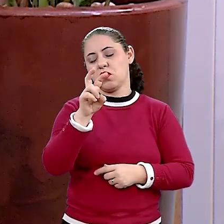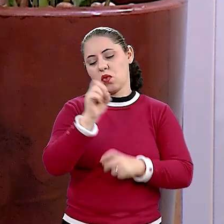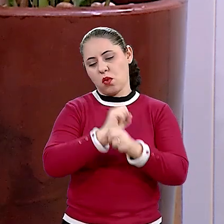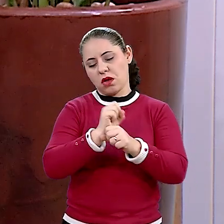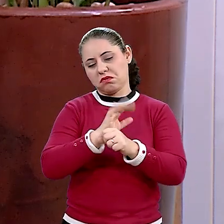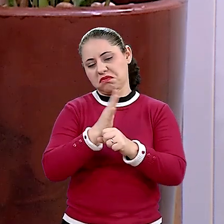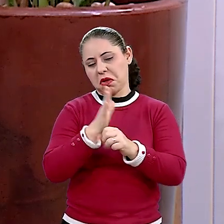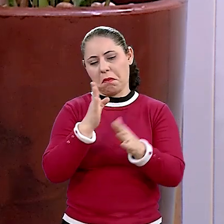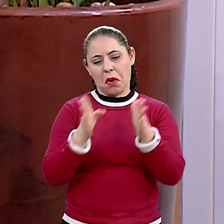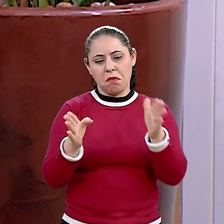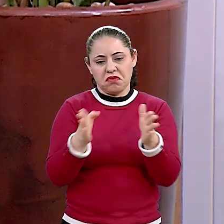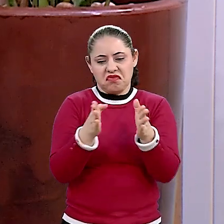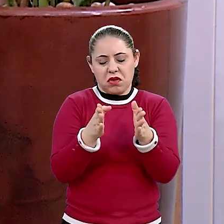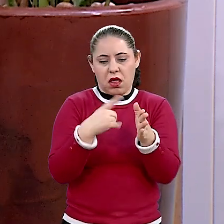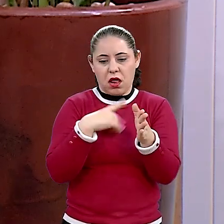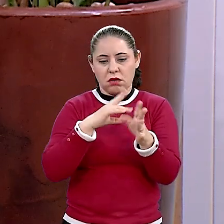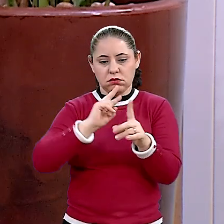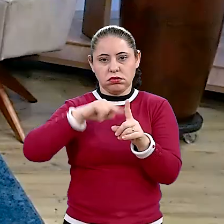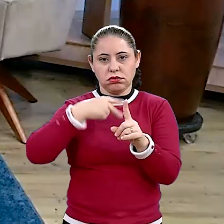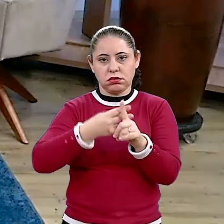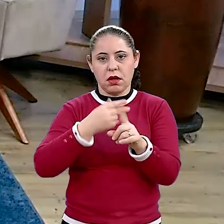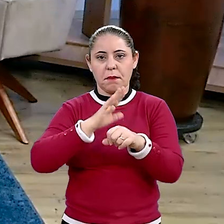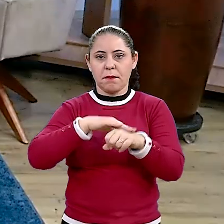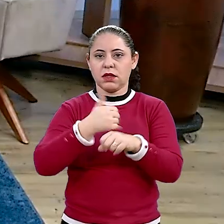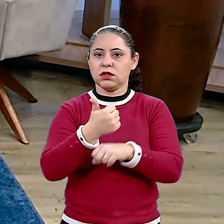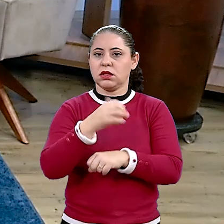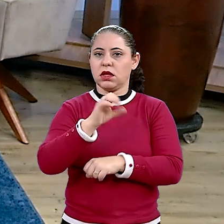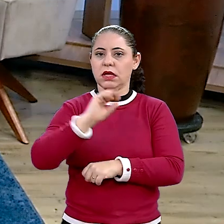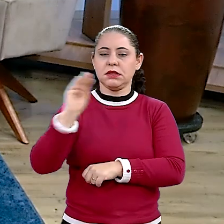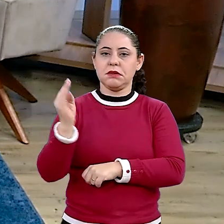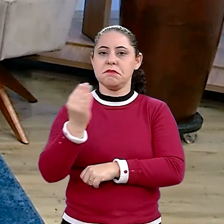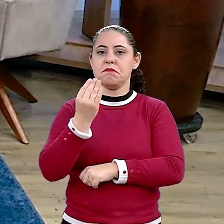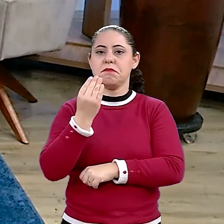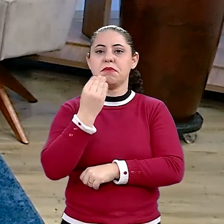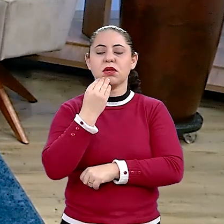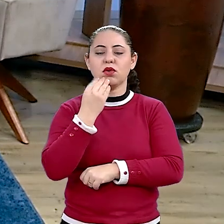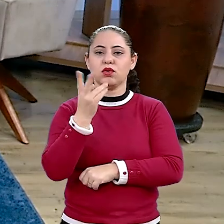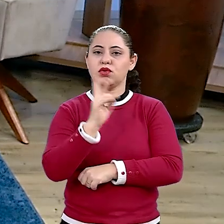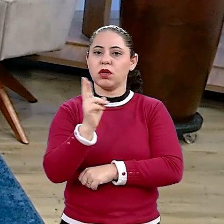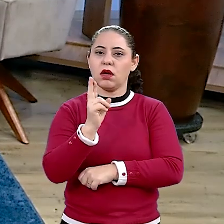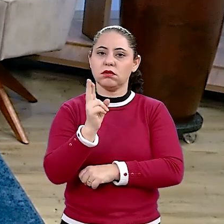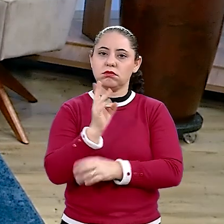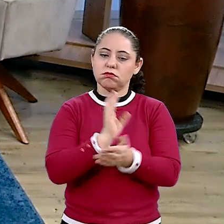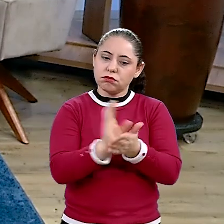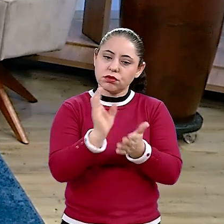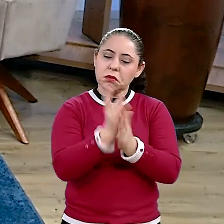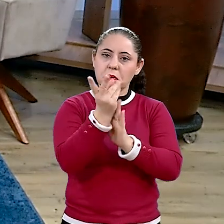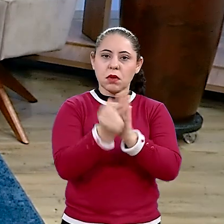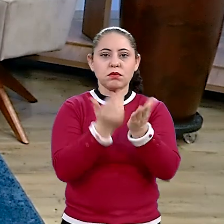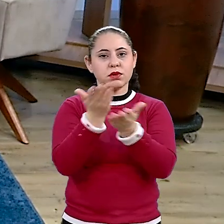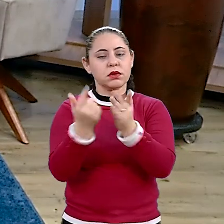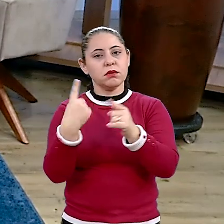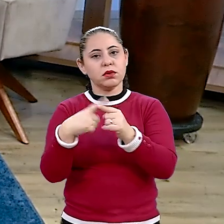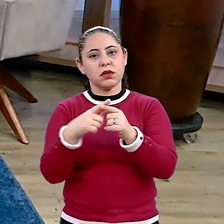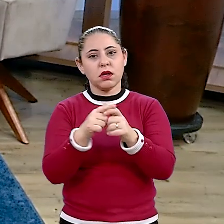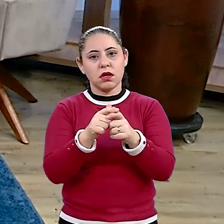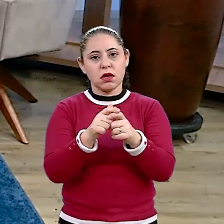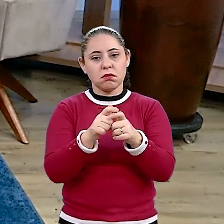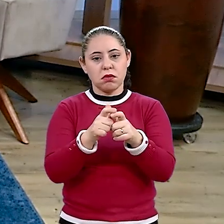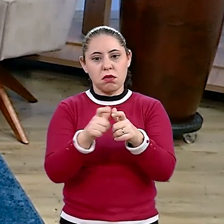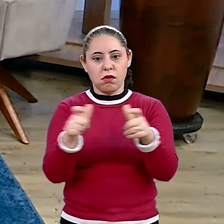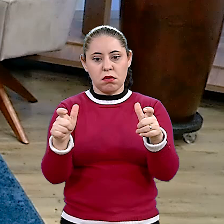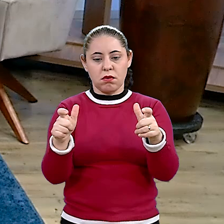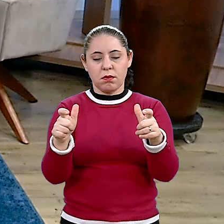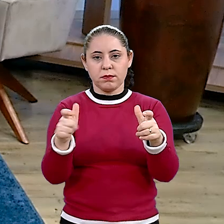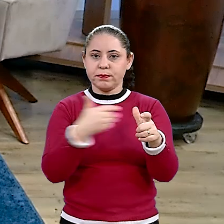anos, nós acrescentamos mais de 10 bilhões de reais de orçamento no Mato Grosso do Sul. Por quê? Porque é o estado que está crescendo.